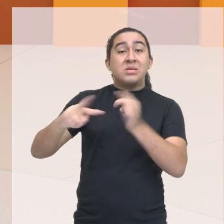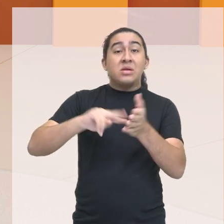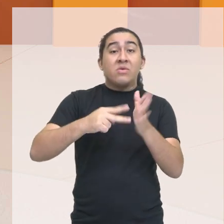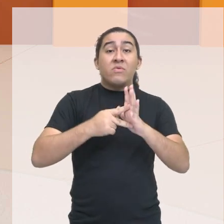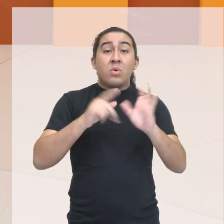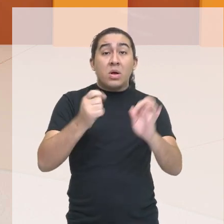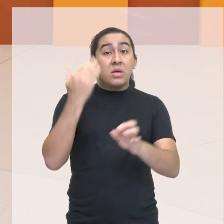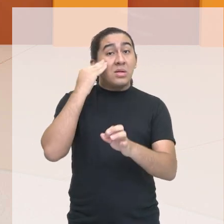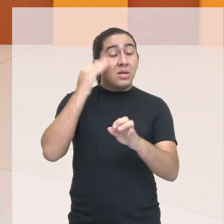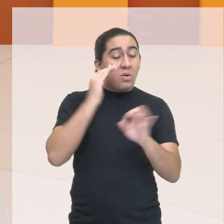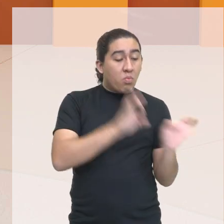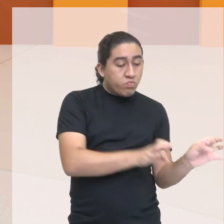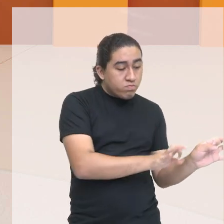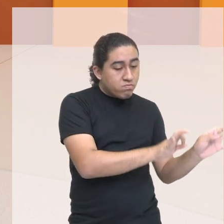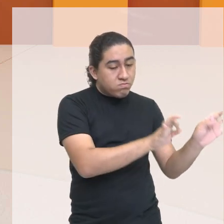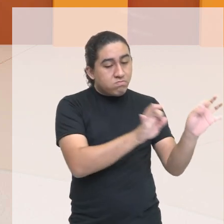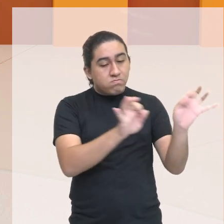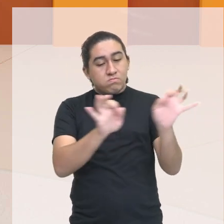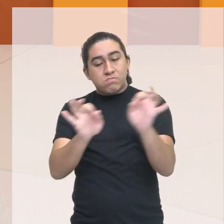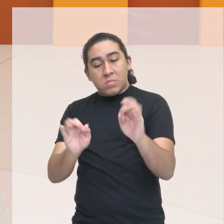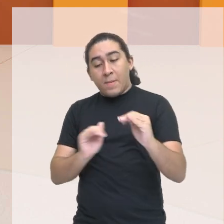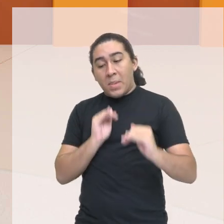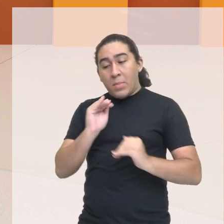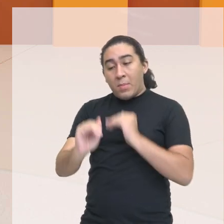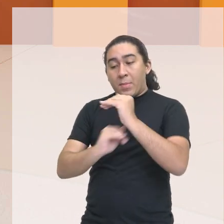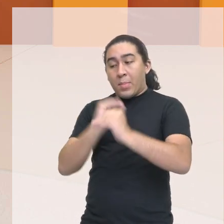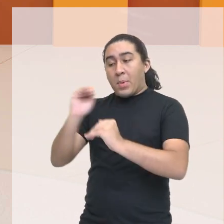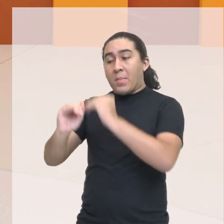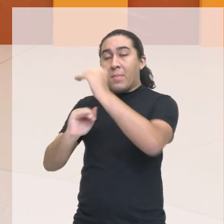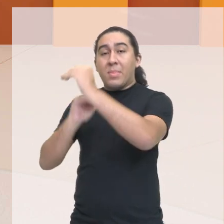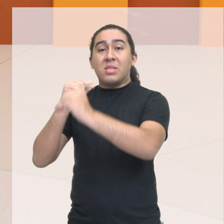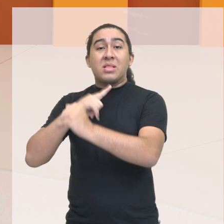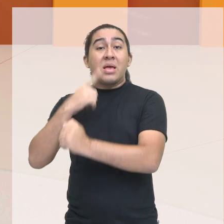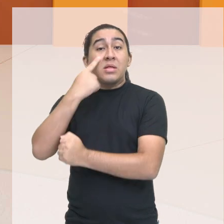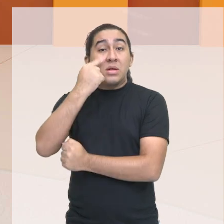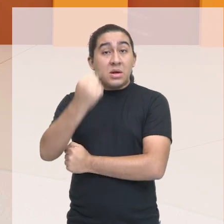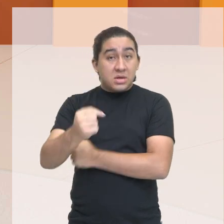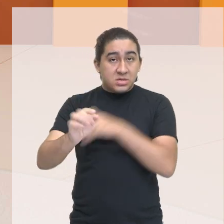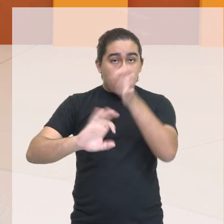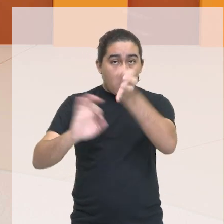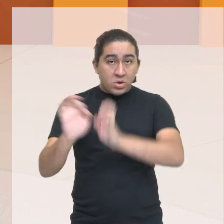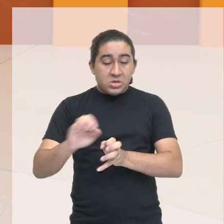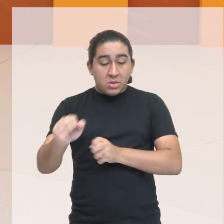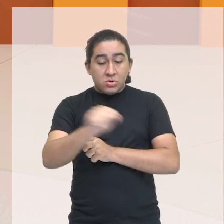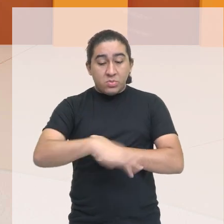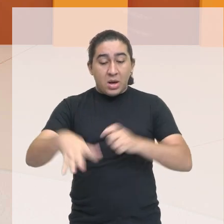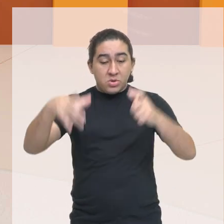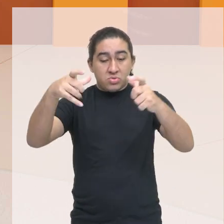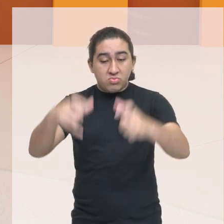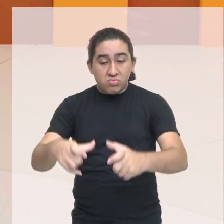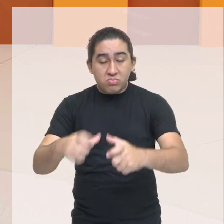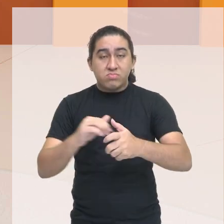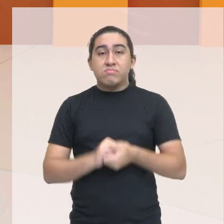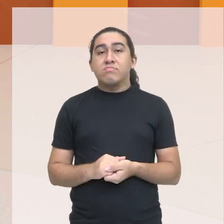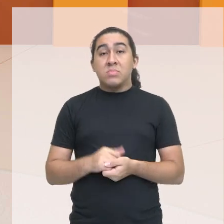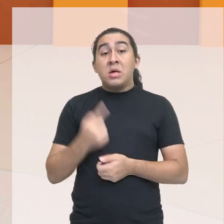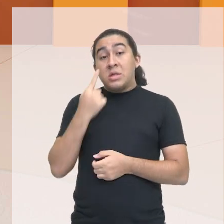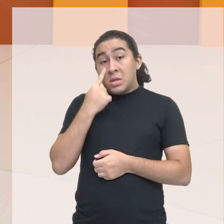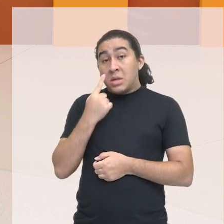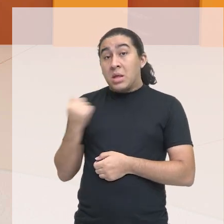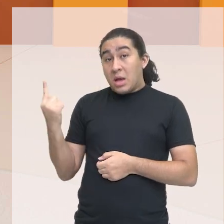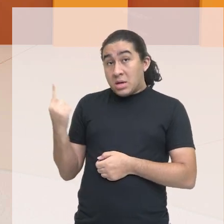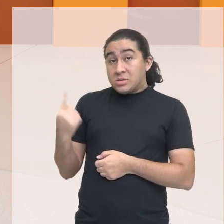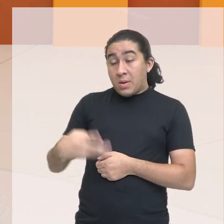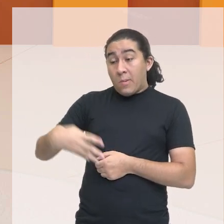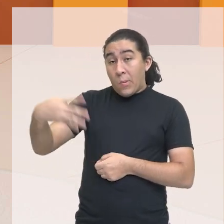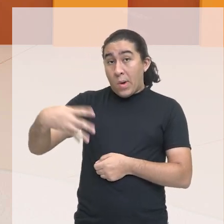desenvolvimento e a fixação de organização territorial. Então, já na dinastia Qin, você já tem o